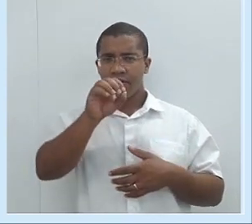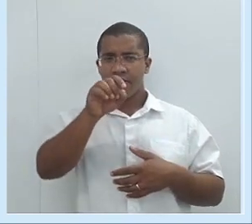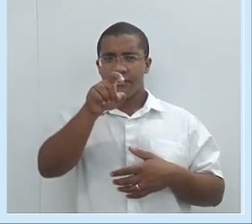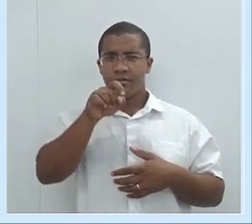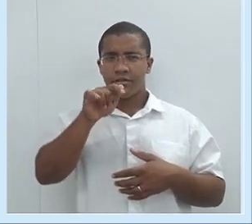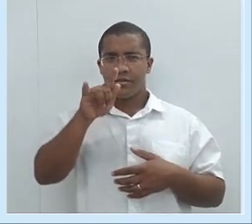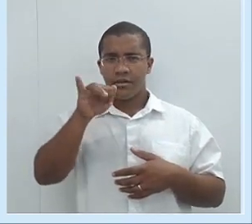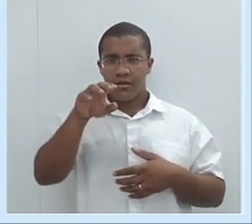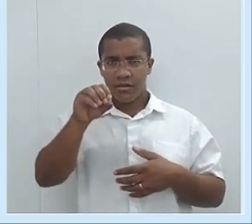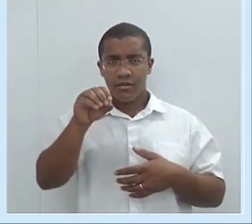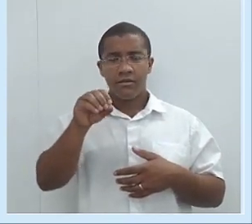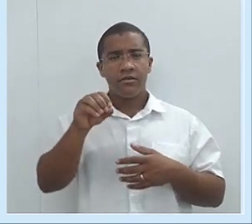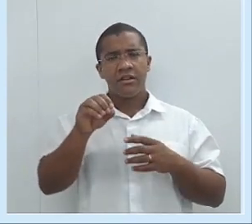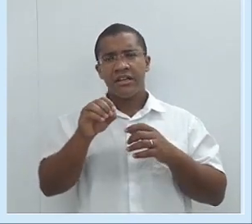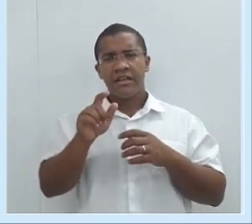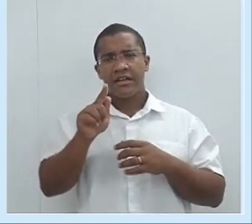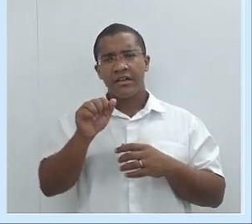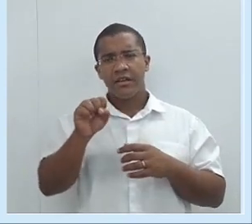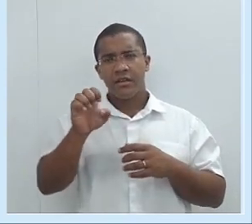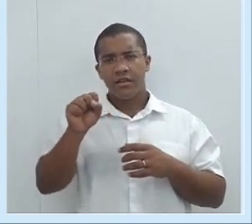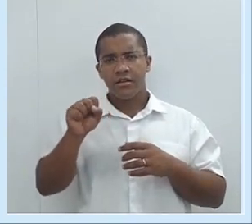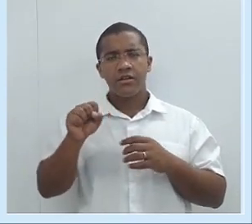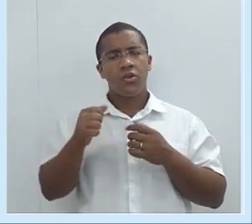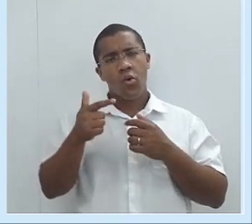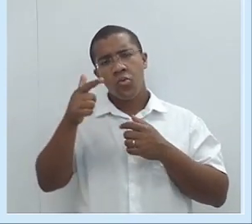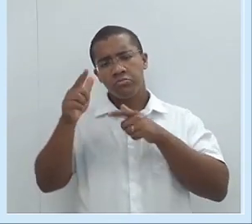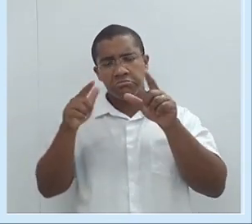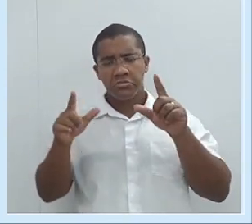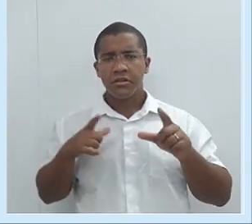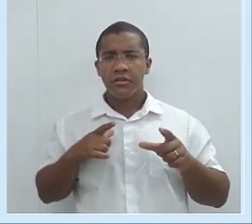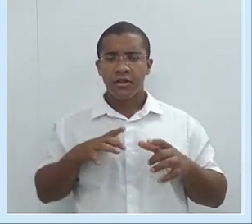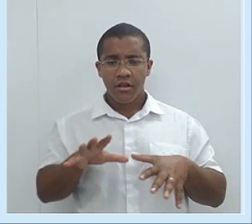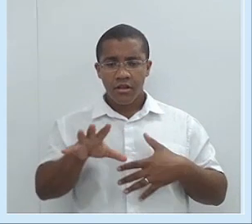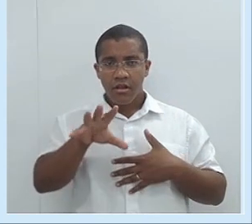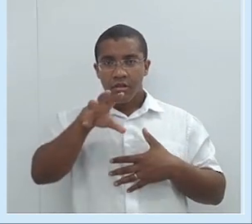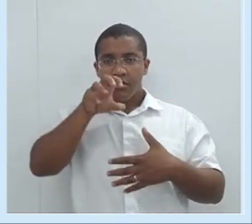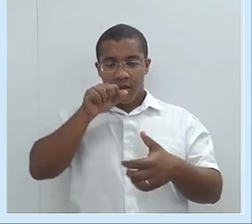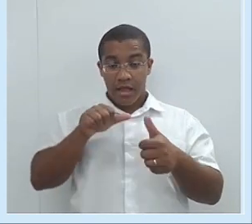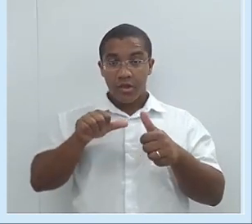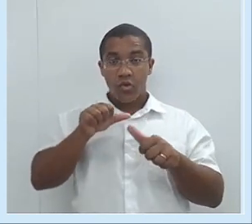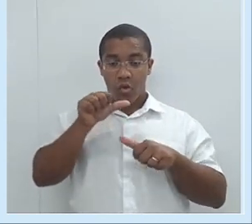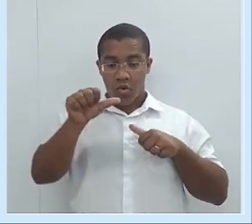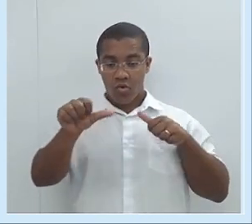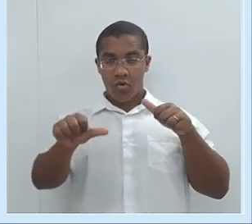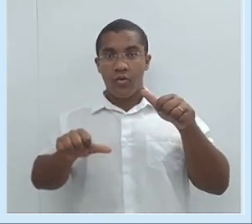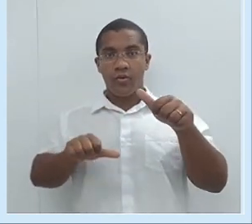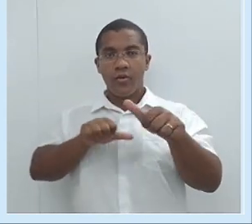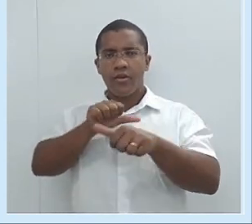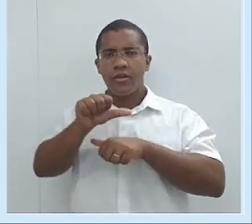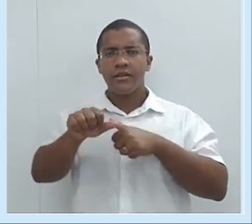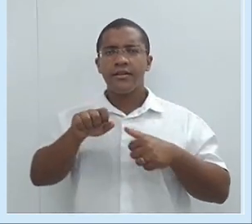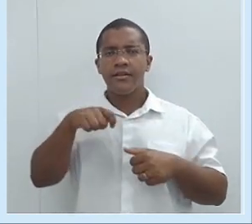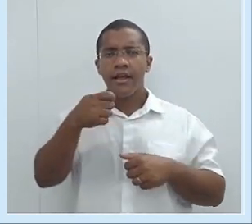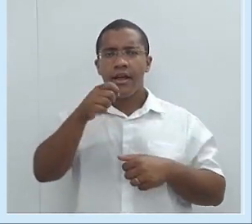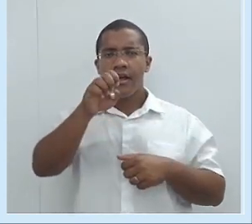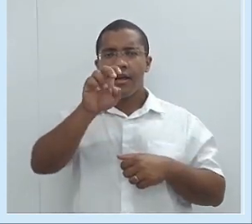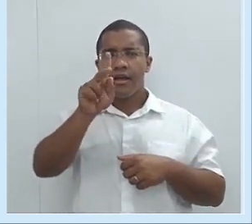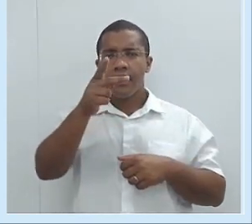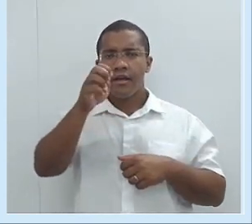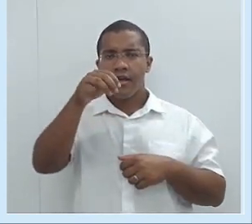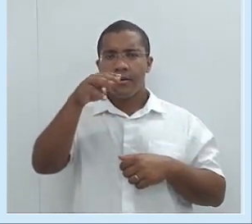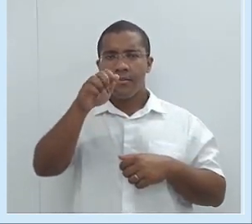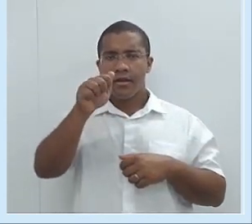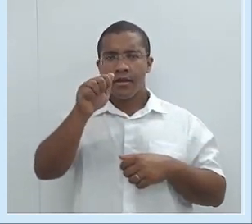do oxigênio e outros gases. O nosso pulmão ele vai fazer ali a troca de gases que a gente chama de hematose, né?